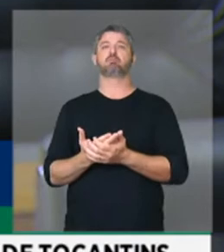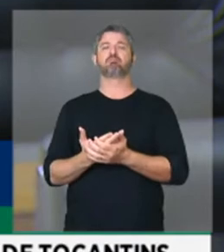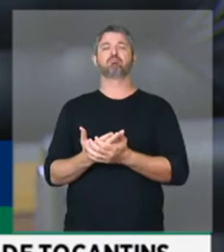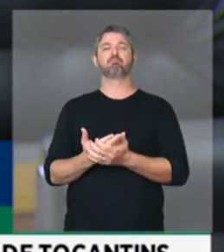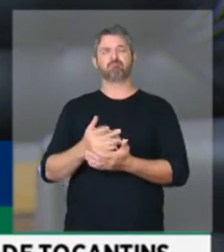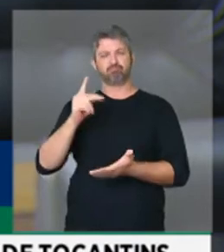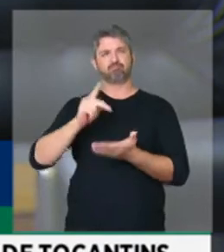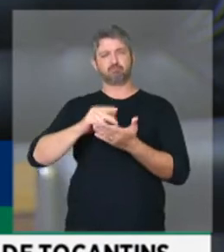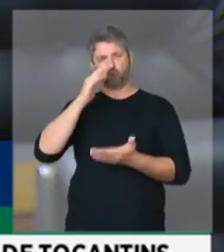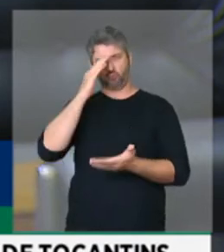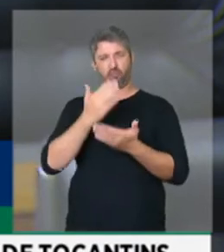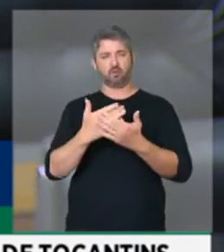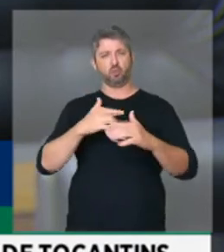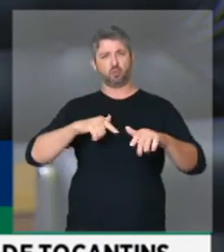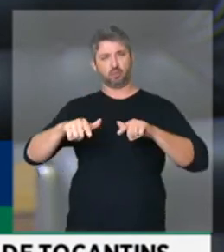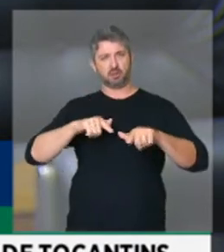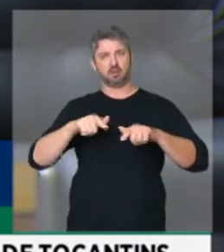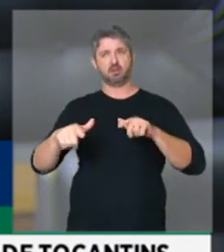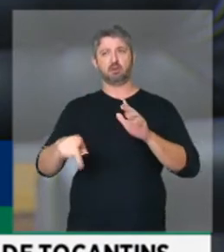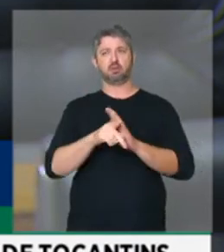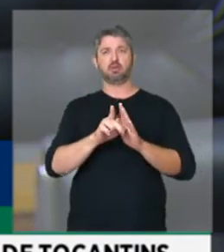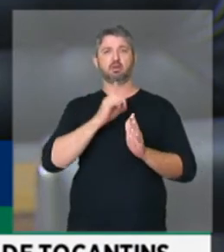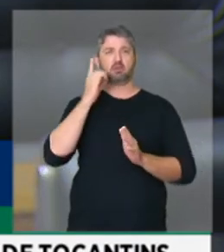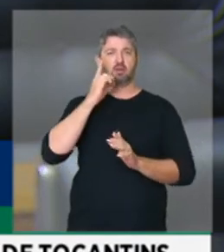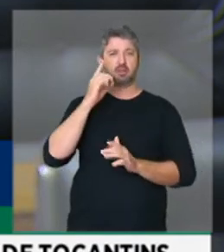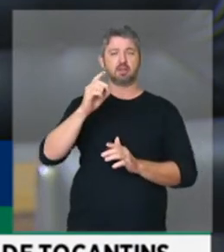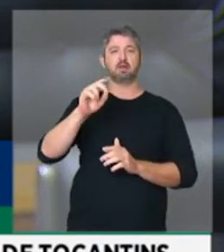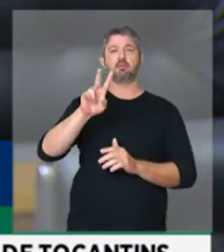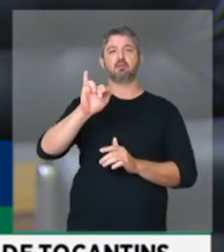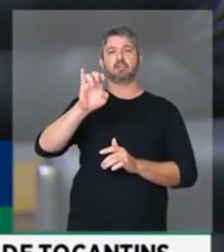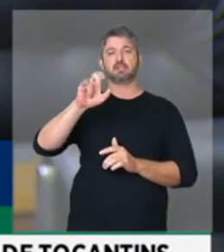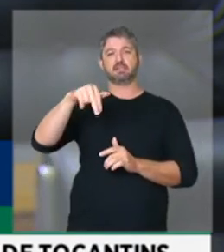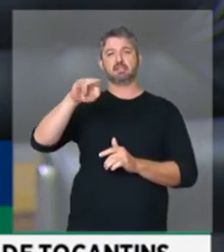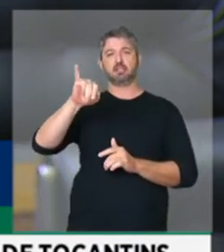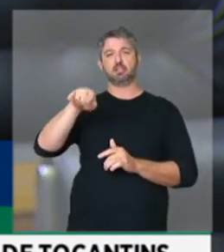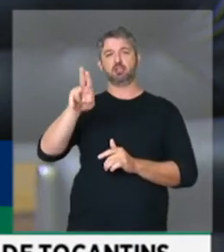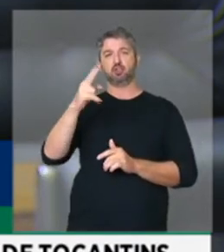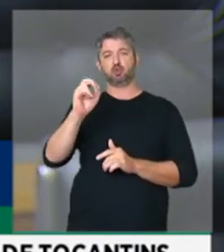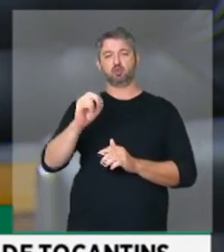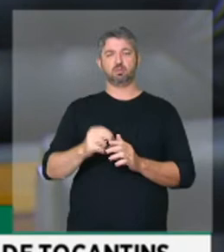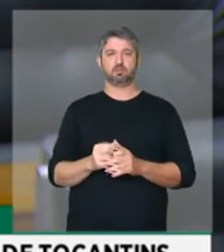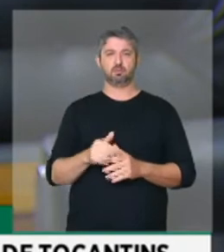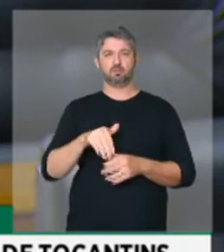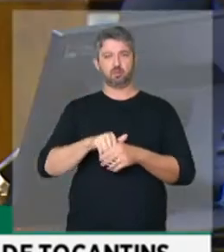confiamos no trabalho do deputado Vicentim Júnior. Portanto, mantemos sim.